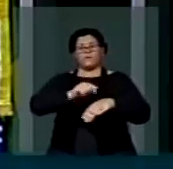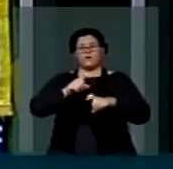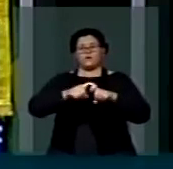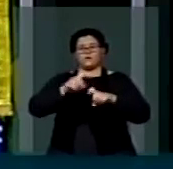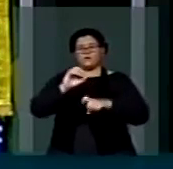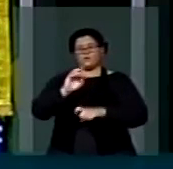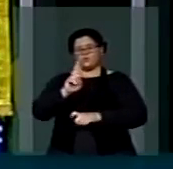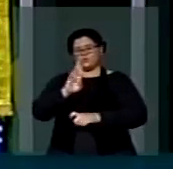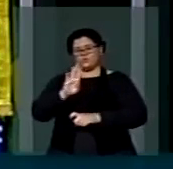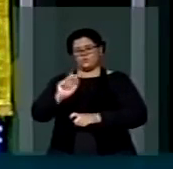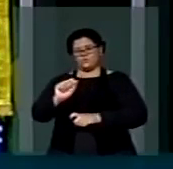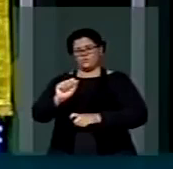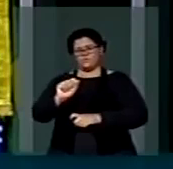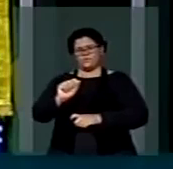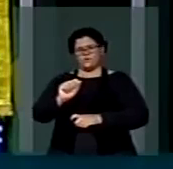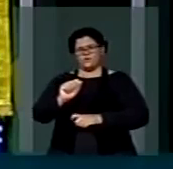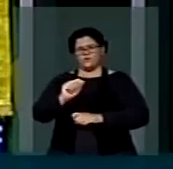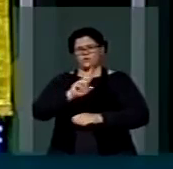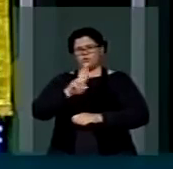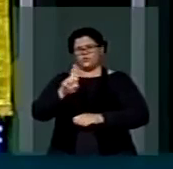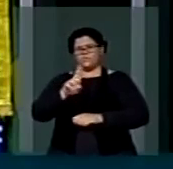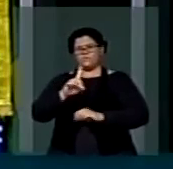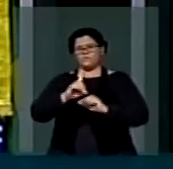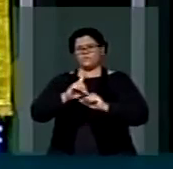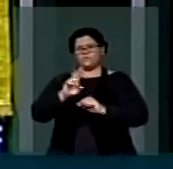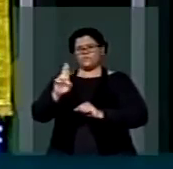cubana, doutora Ramona,